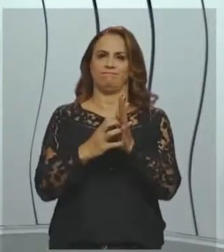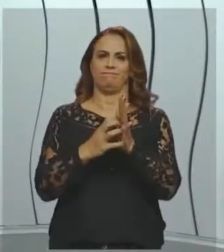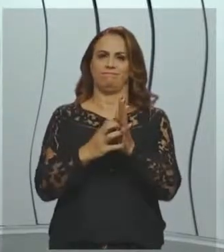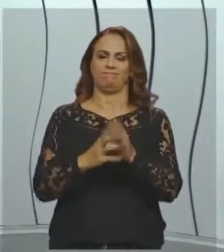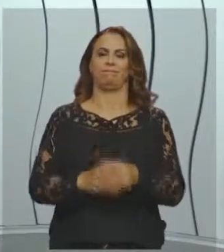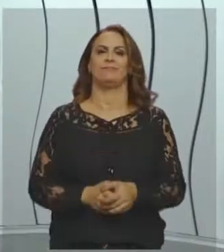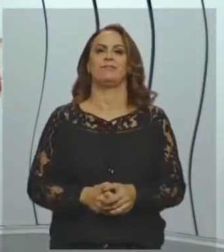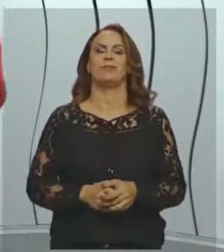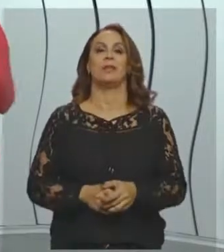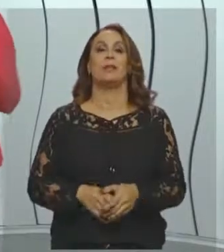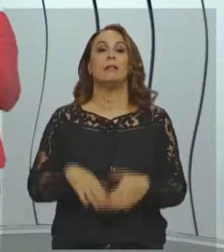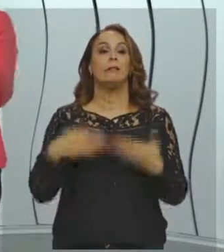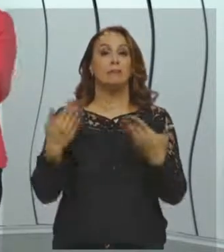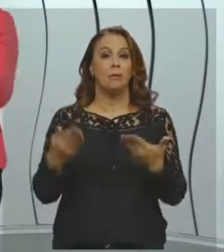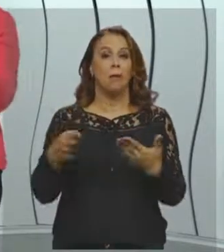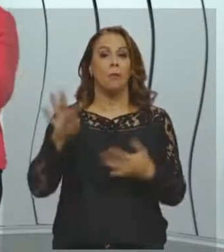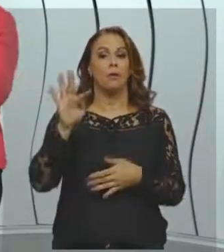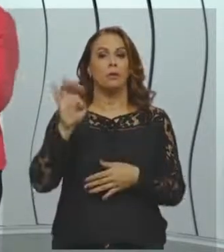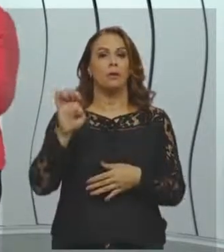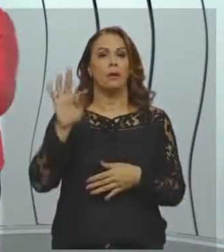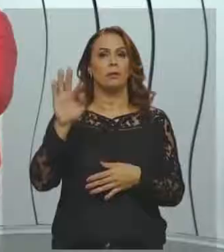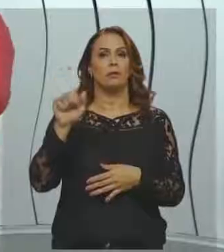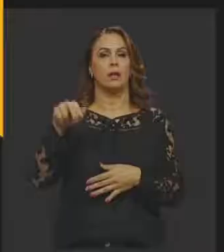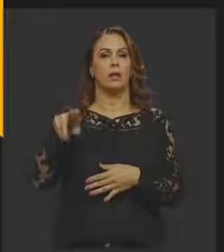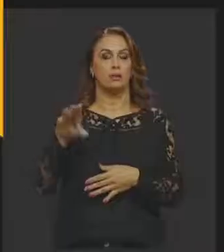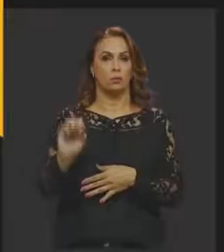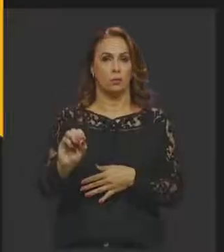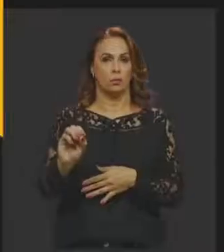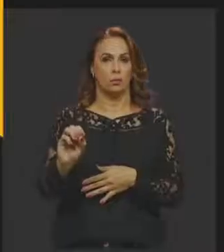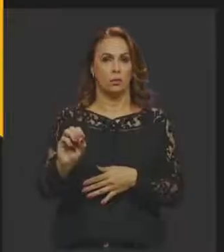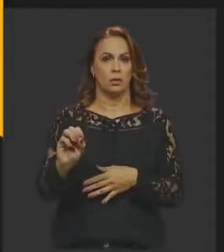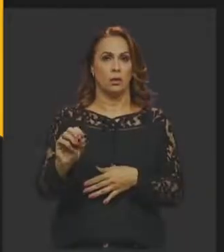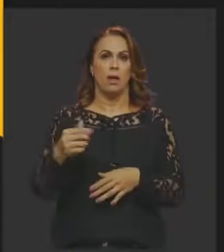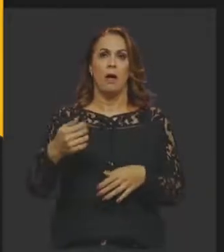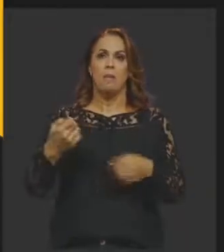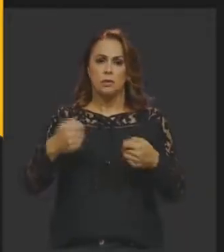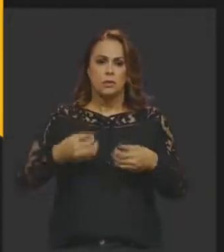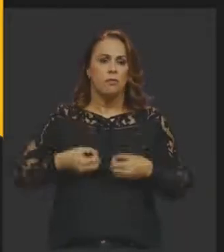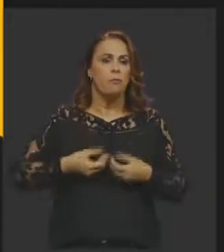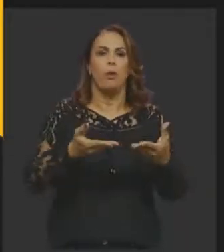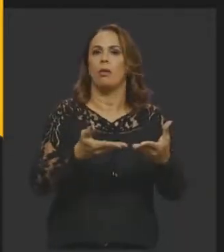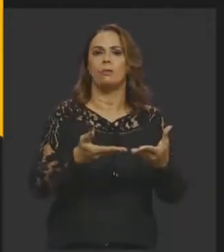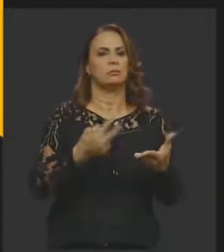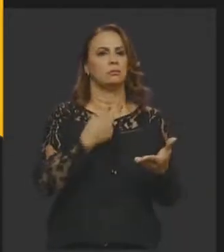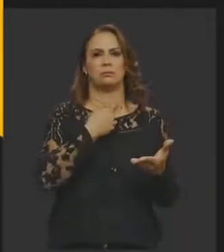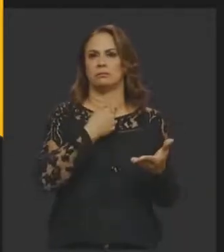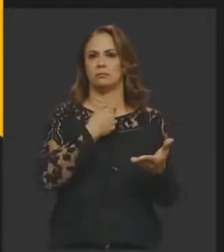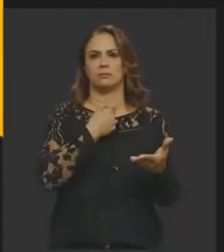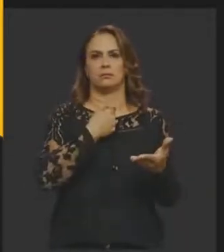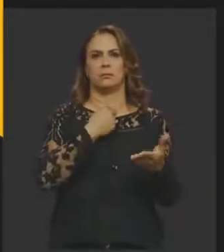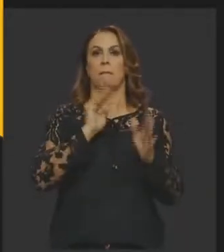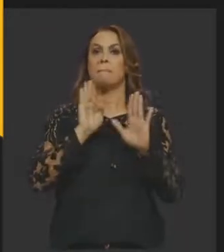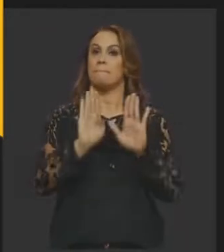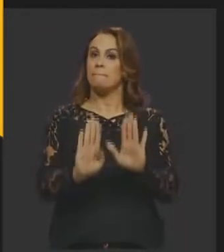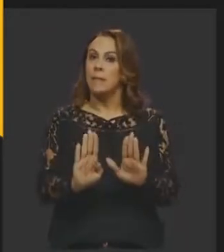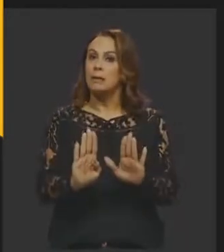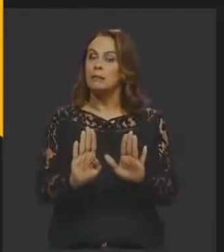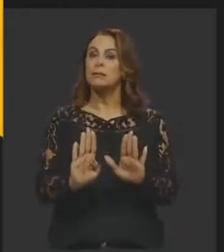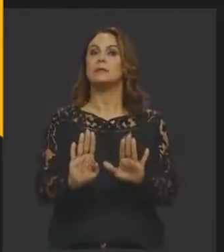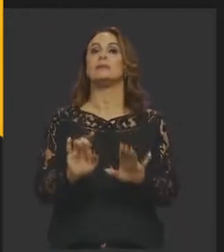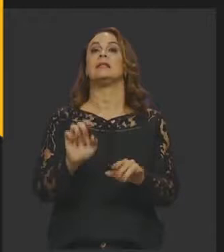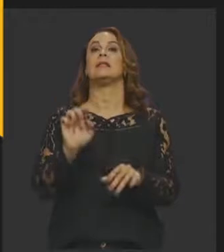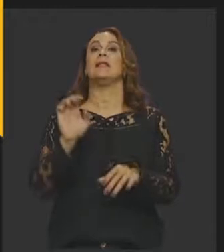O tétano, você não transmite de uma pessoa para outra, mas é uma doença que você também uma